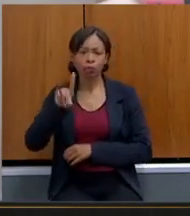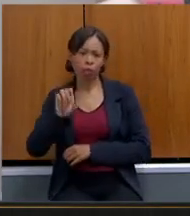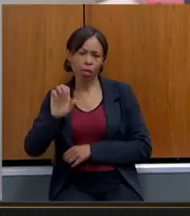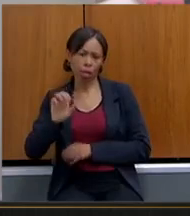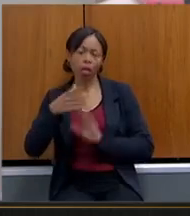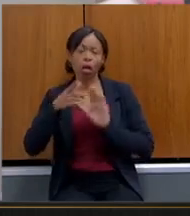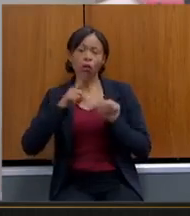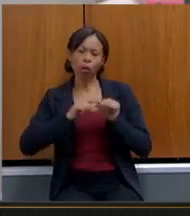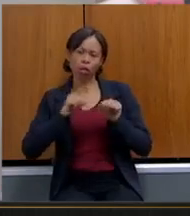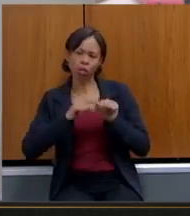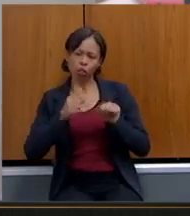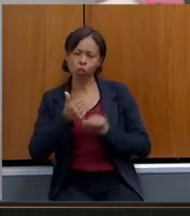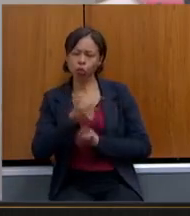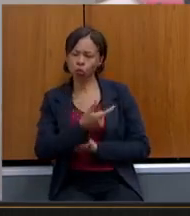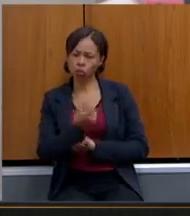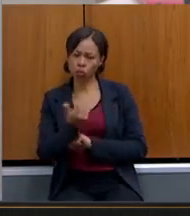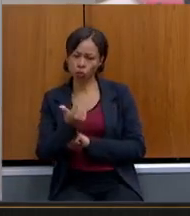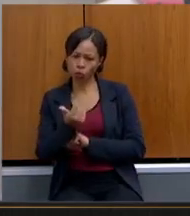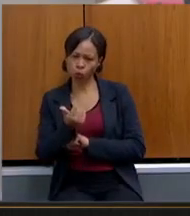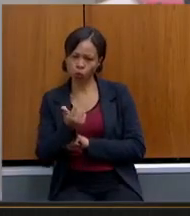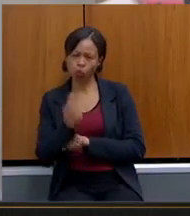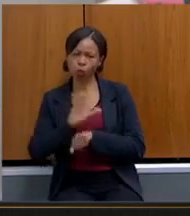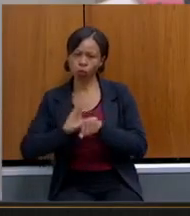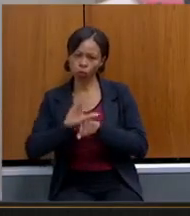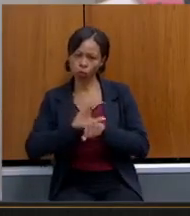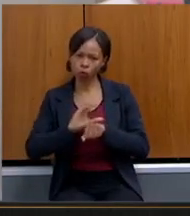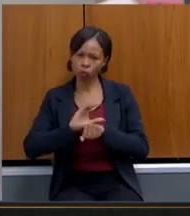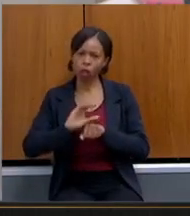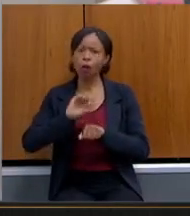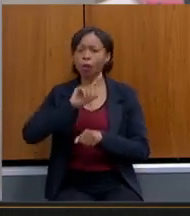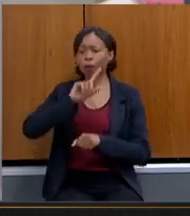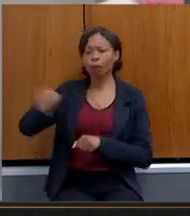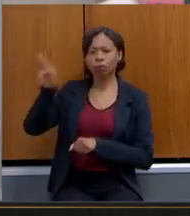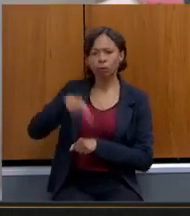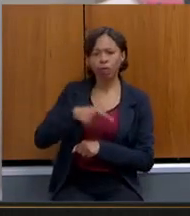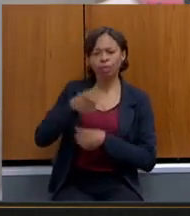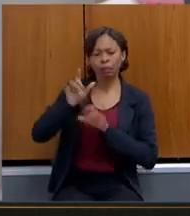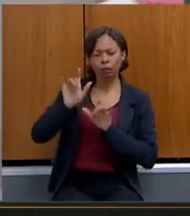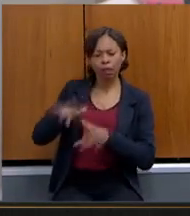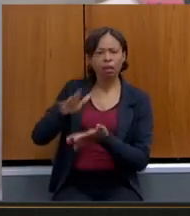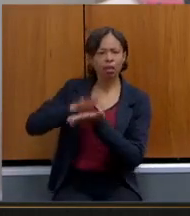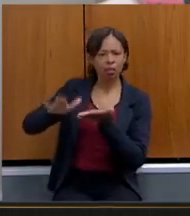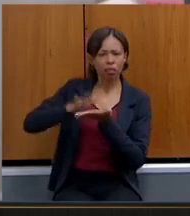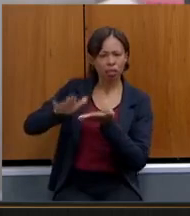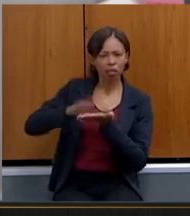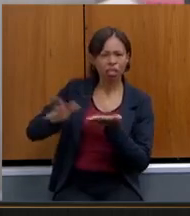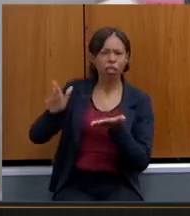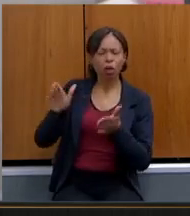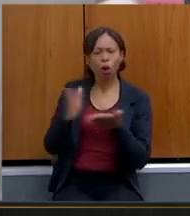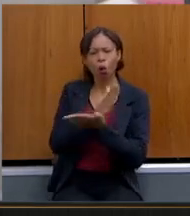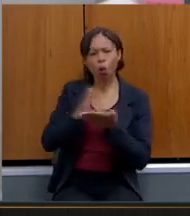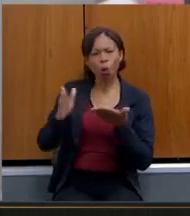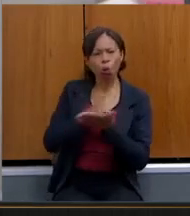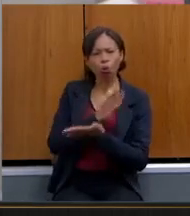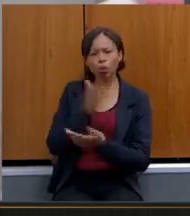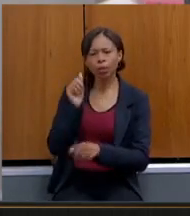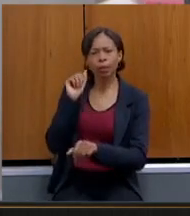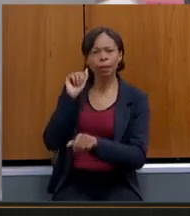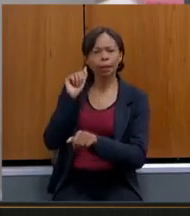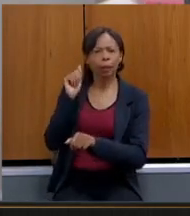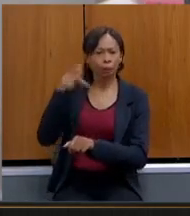212 da Constituição Federal com a devida a exclusão das despesas com inativos e outras não consideradas pela